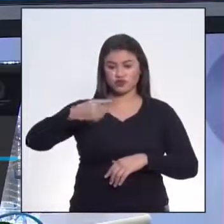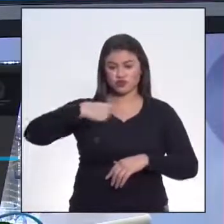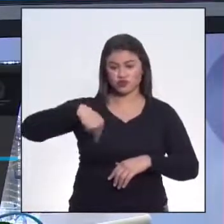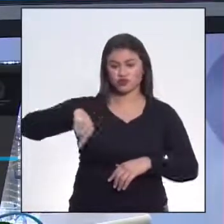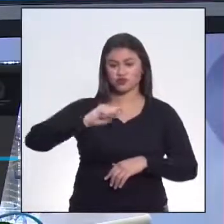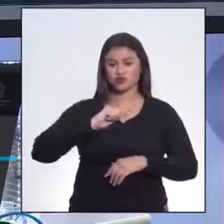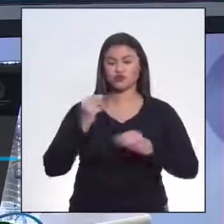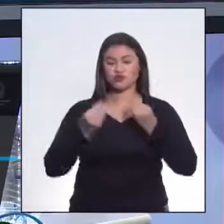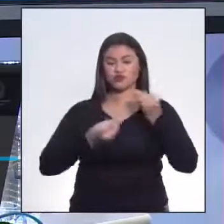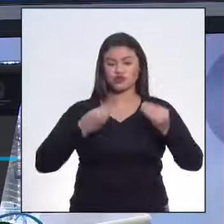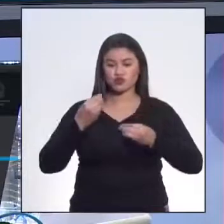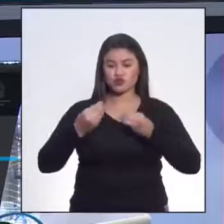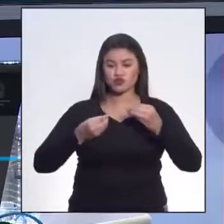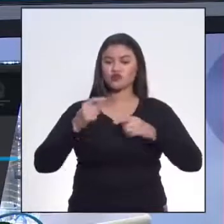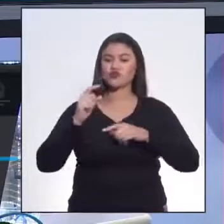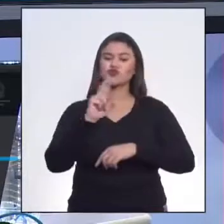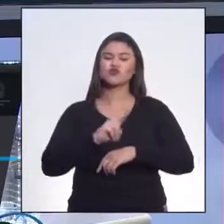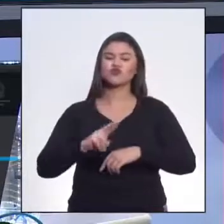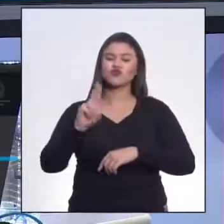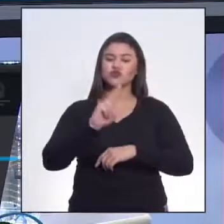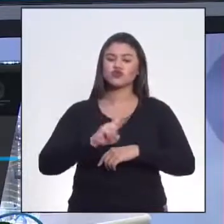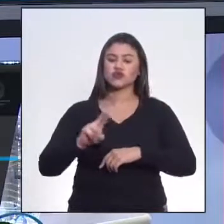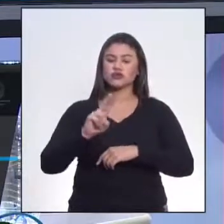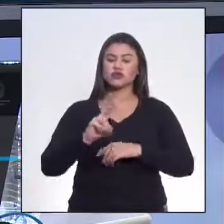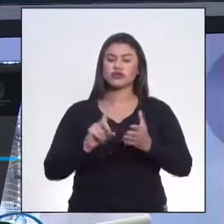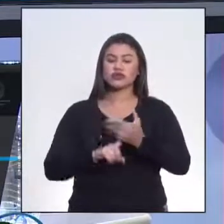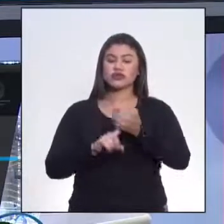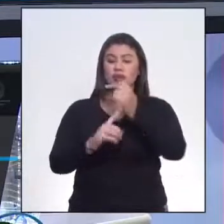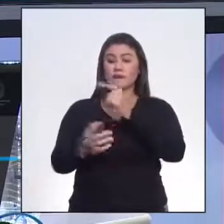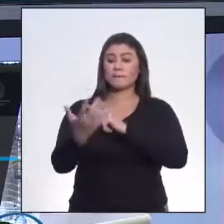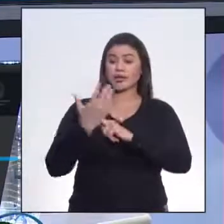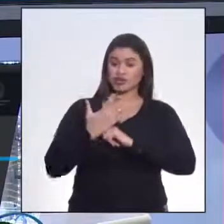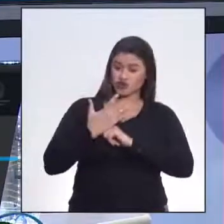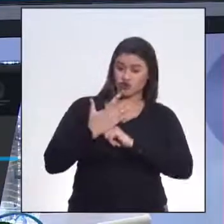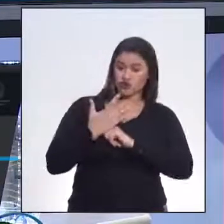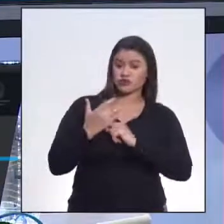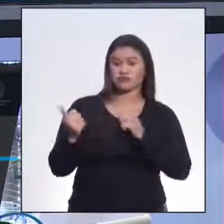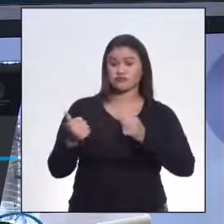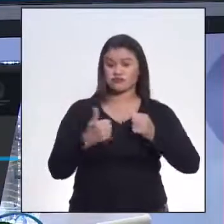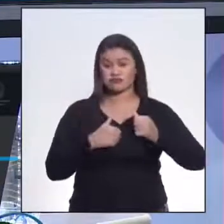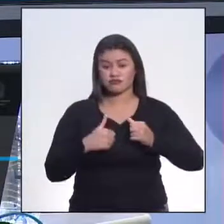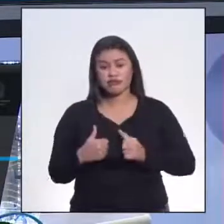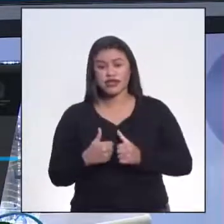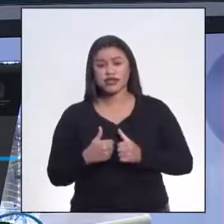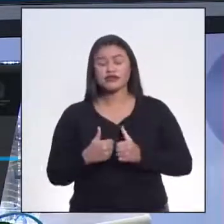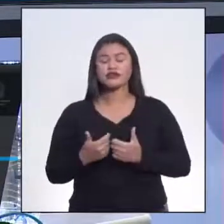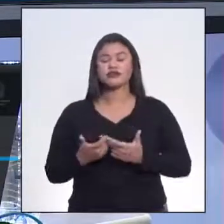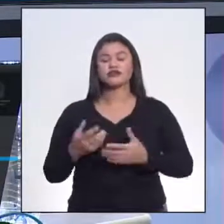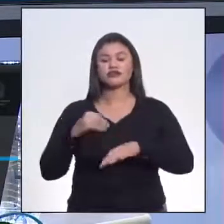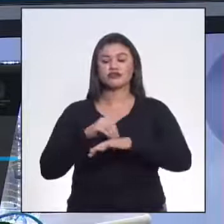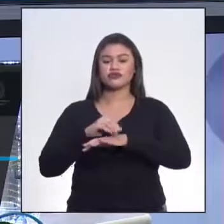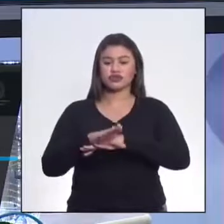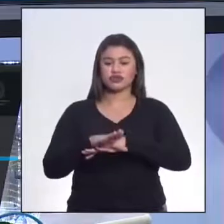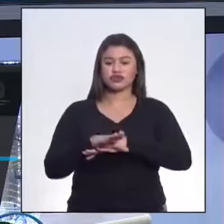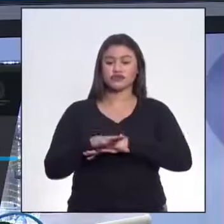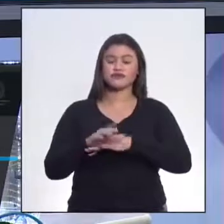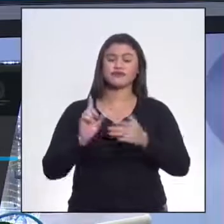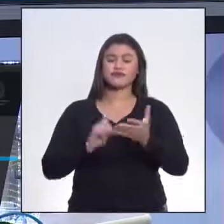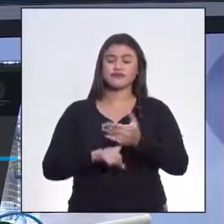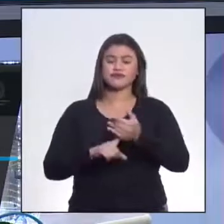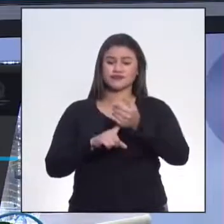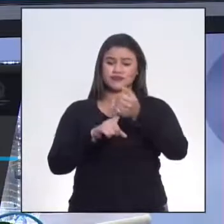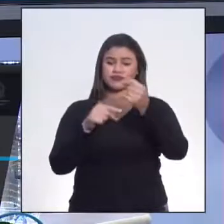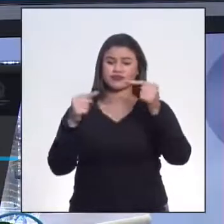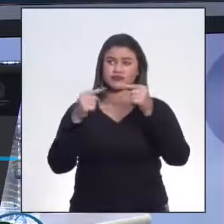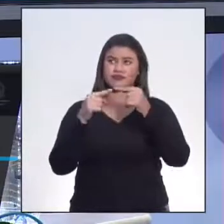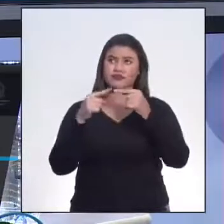de uma forma geral, utilizamos a tecnologia a nosso favor, para nosso benefício? Né? Fica essa dica. A tecnologia está aí a